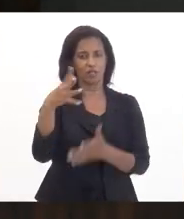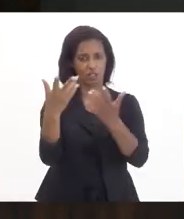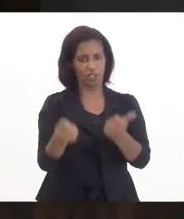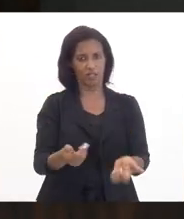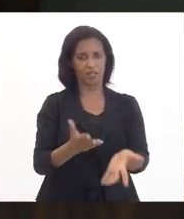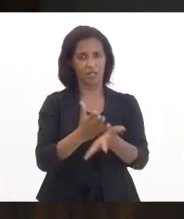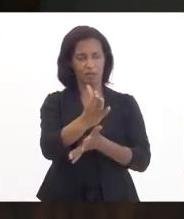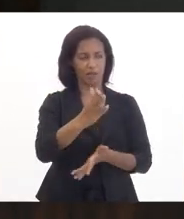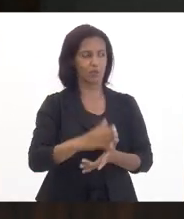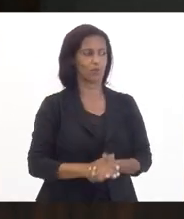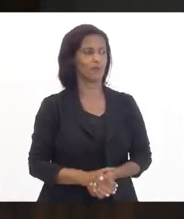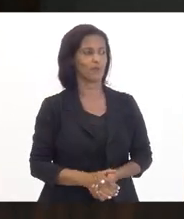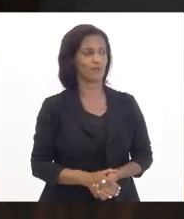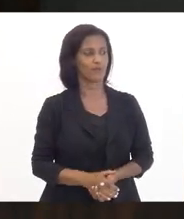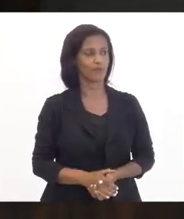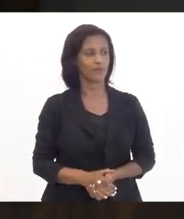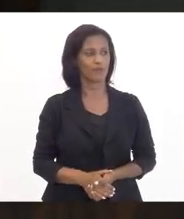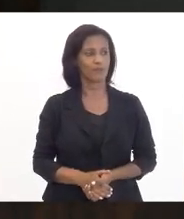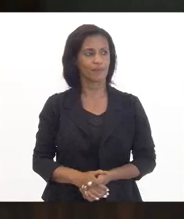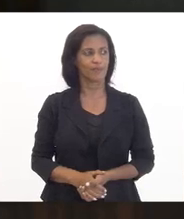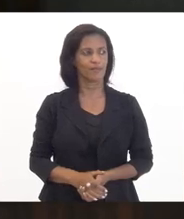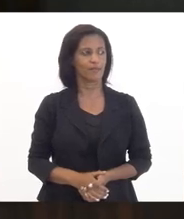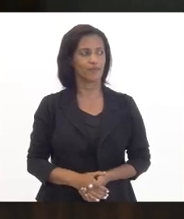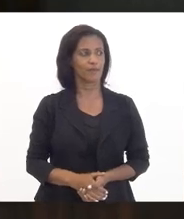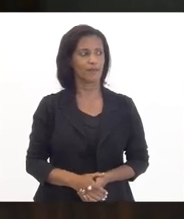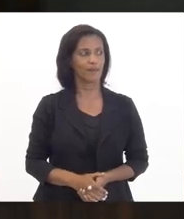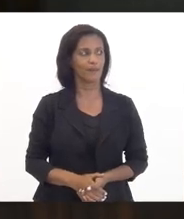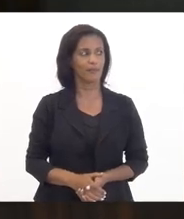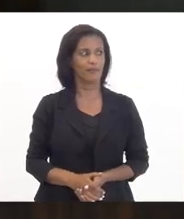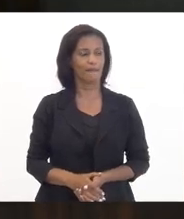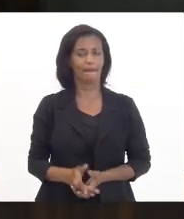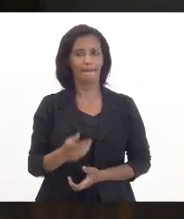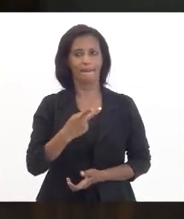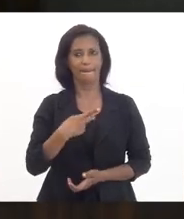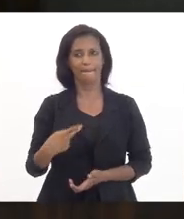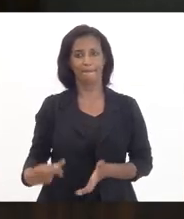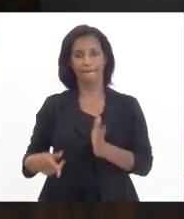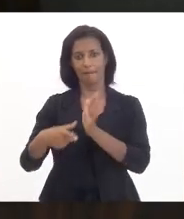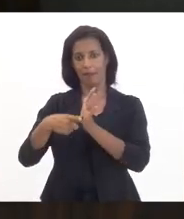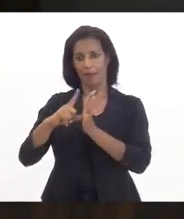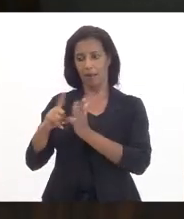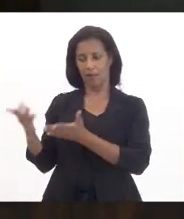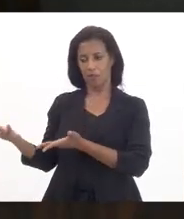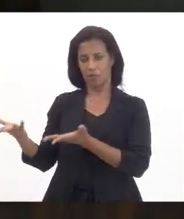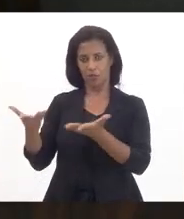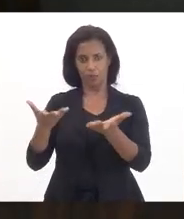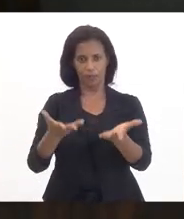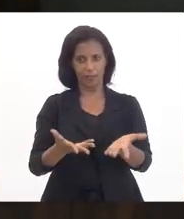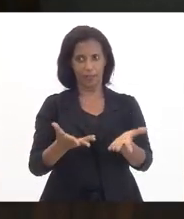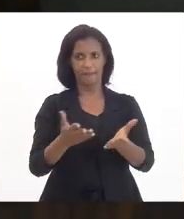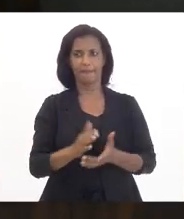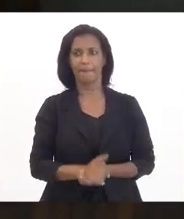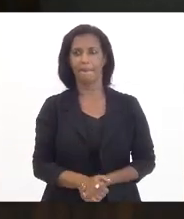permaneçam como estão, aprovado. A presidência, antes de passar a palavra...